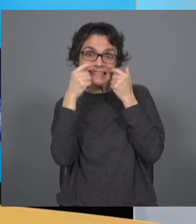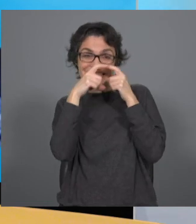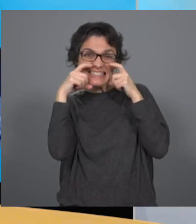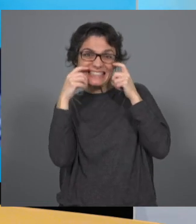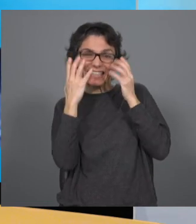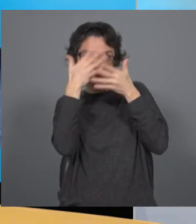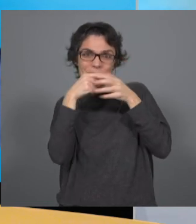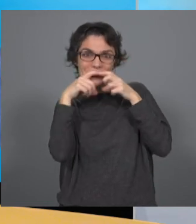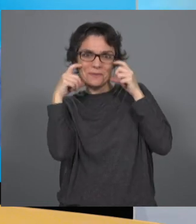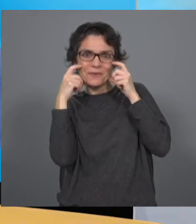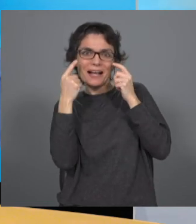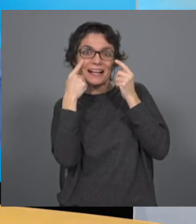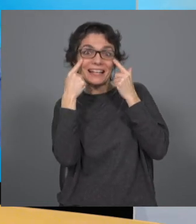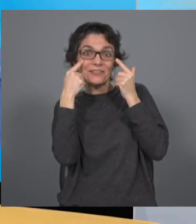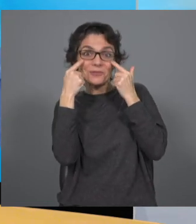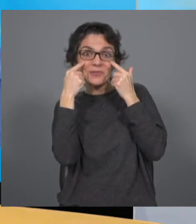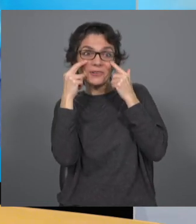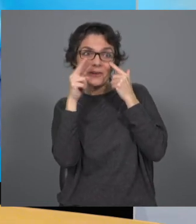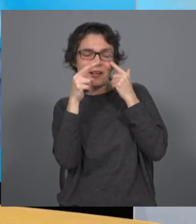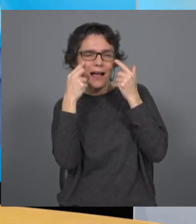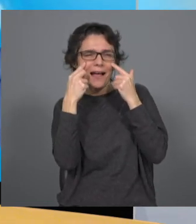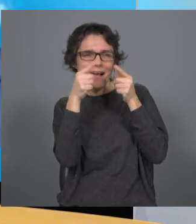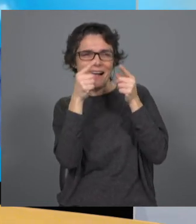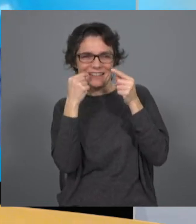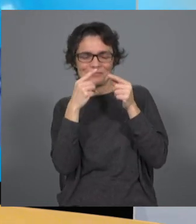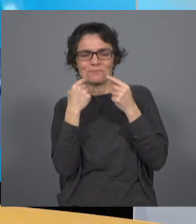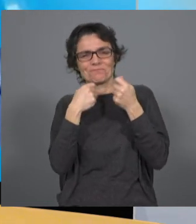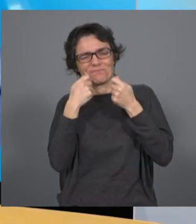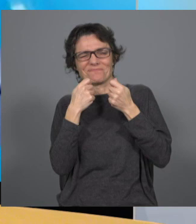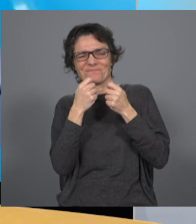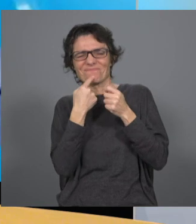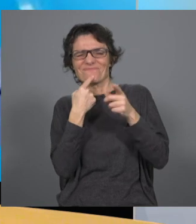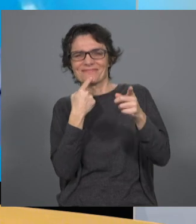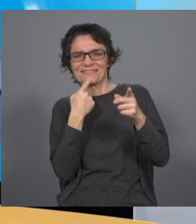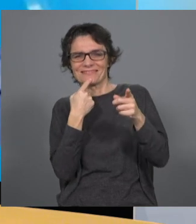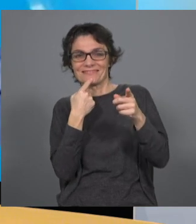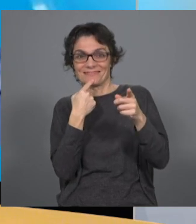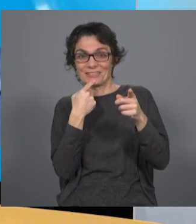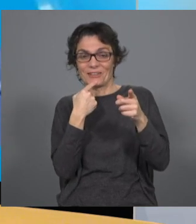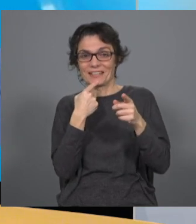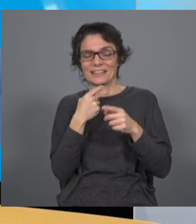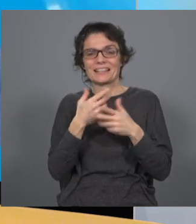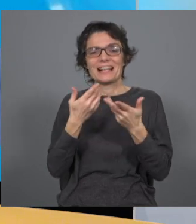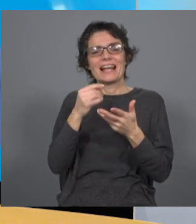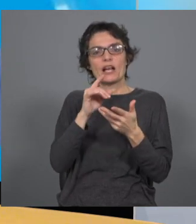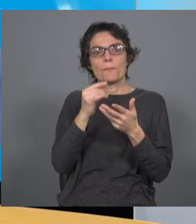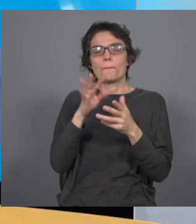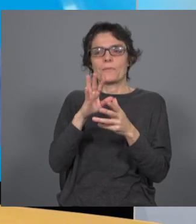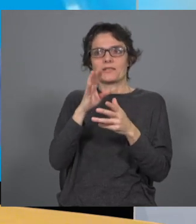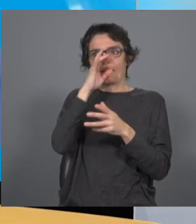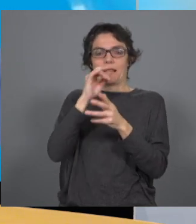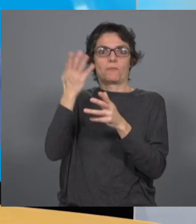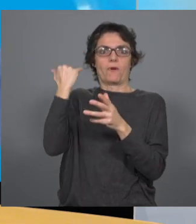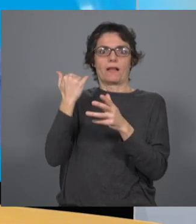expressão do olhar. E recordo que no início do primeiro confinamento havia grandes baralhações quando